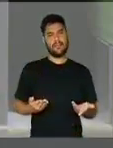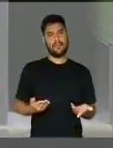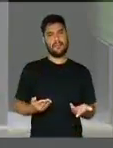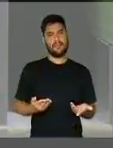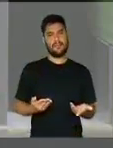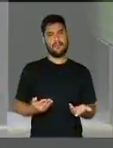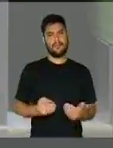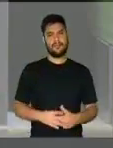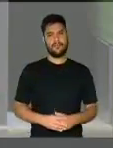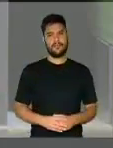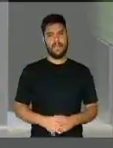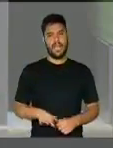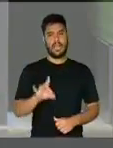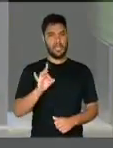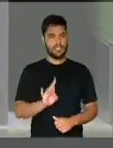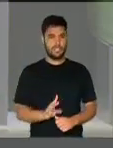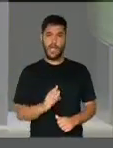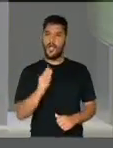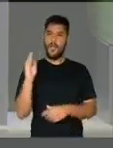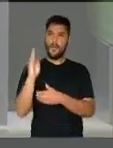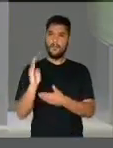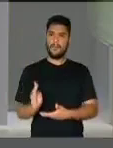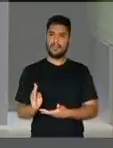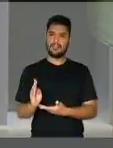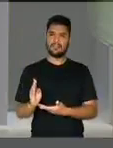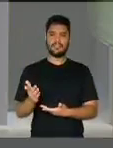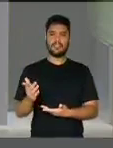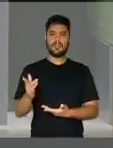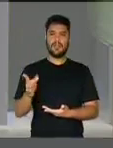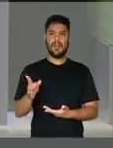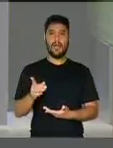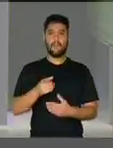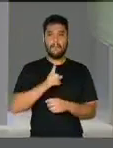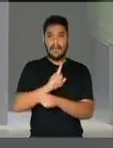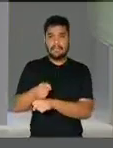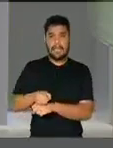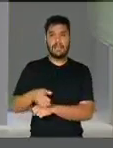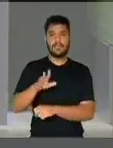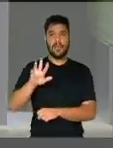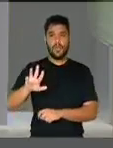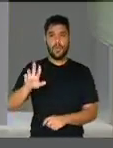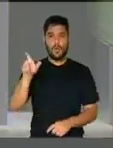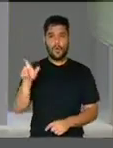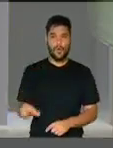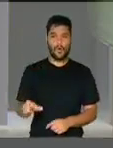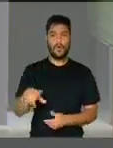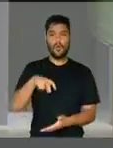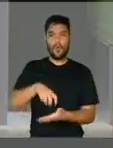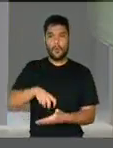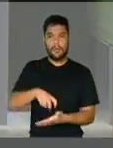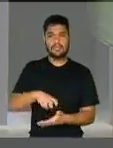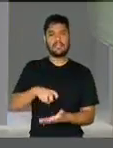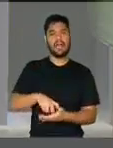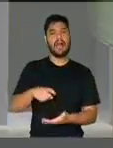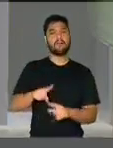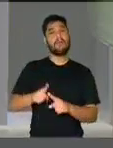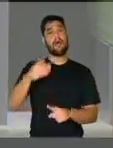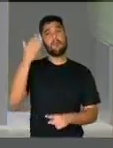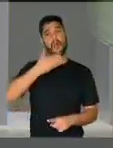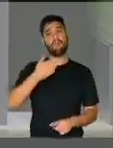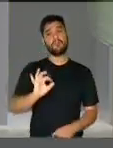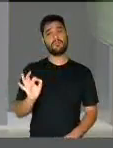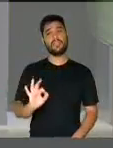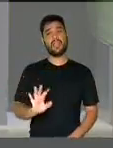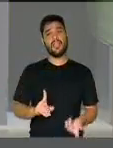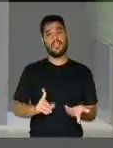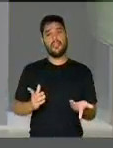relação ao ex-presidente Lula, que terminam julgando e condenando sem provas, mas